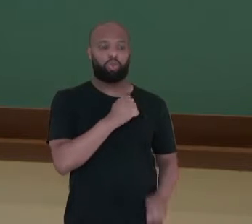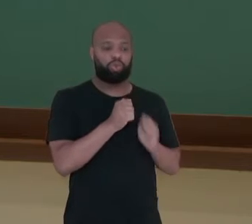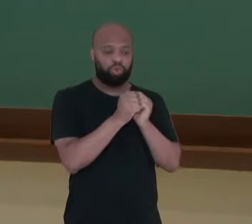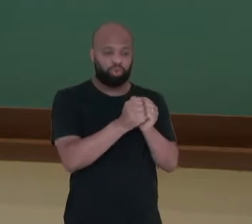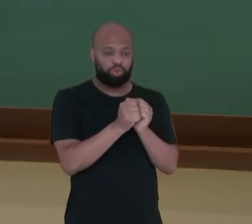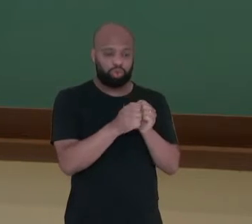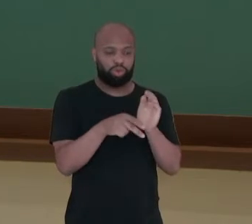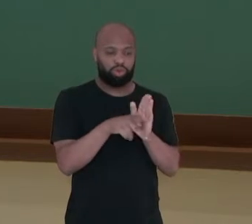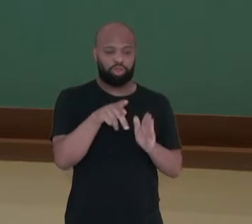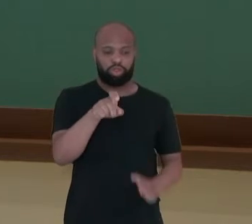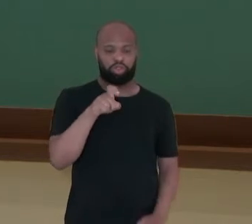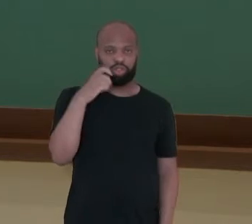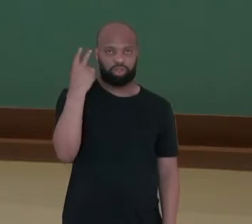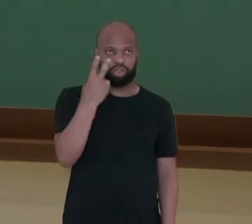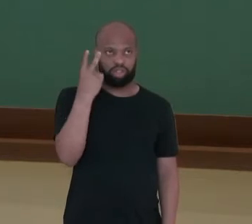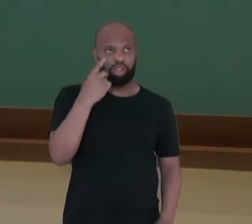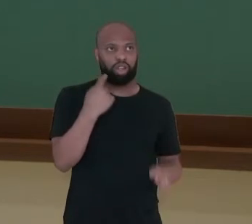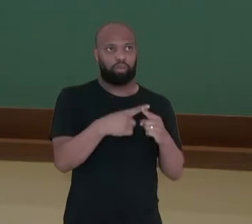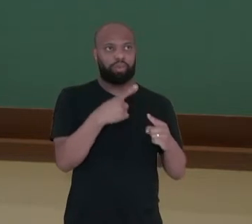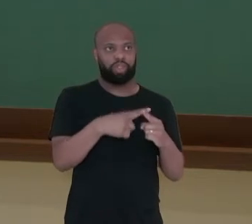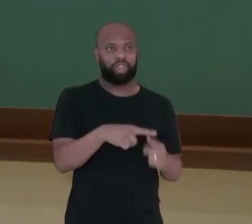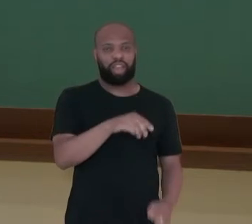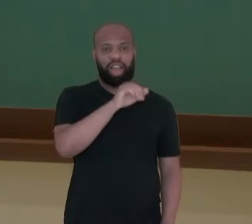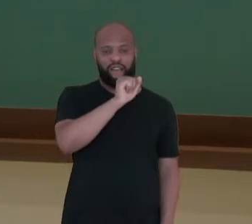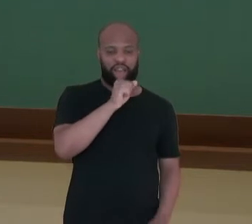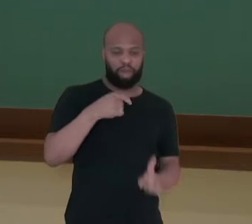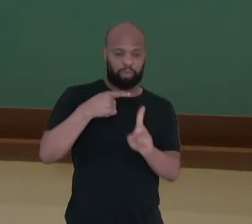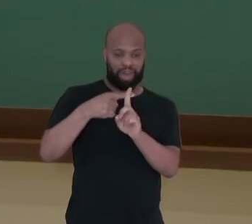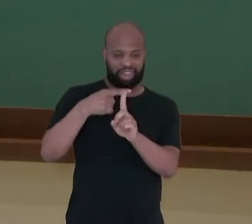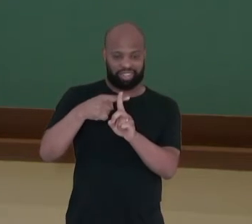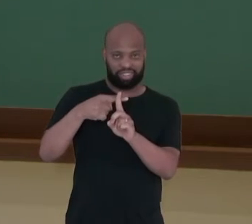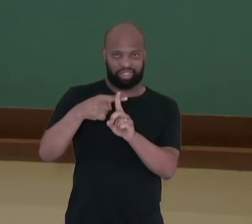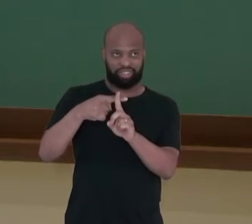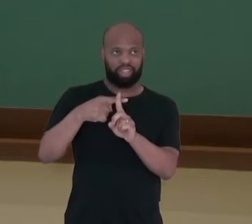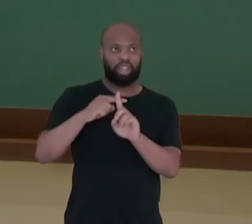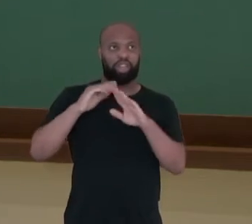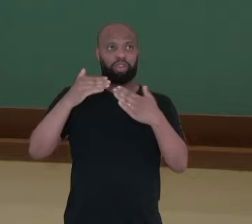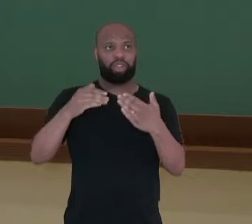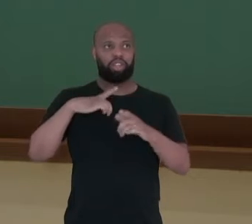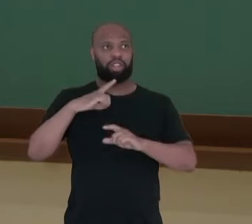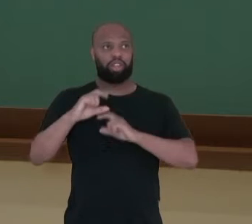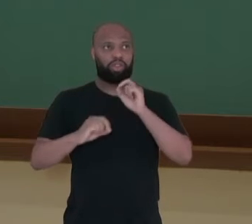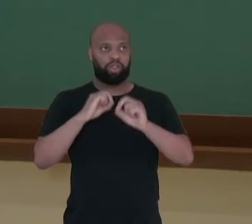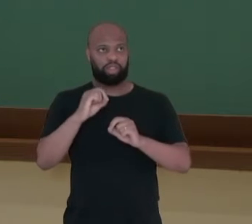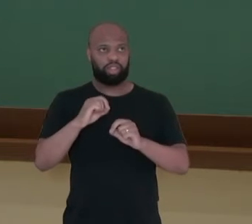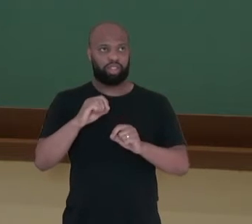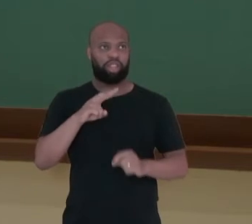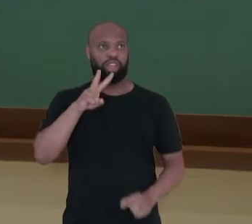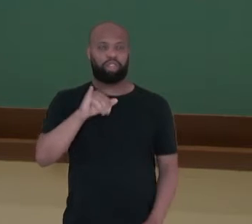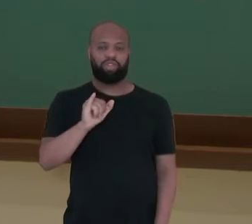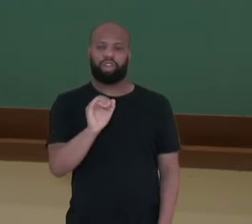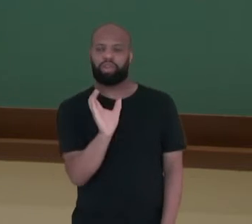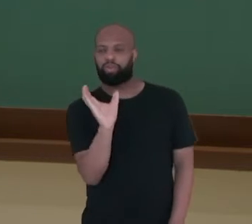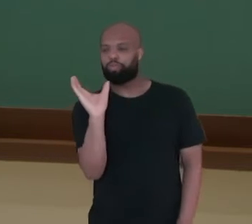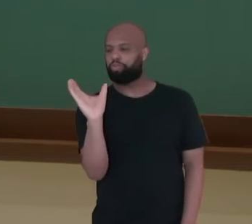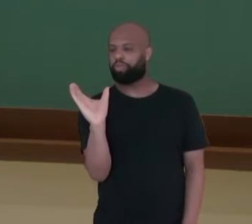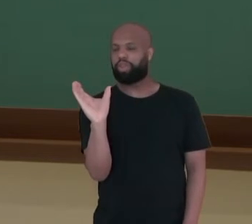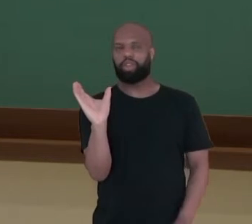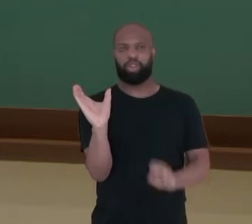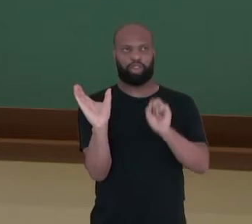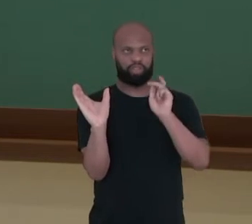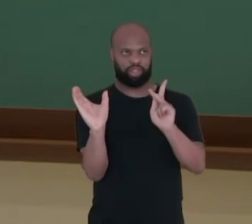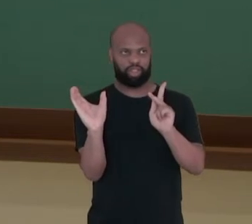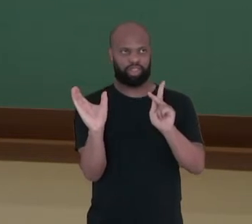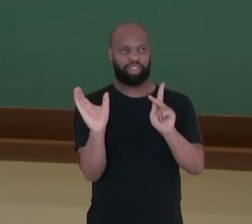quadrado. Quando o A é um valor positivo maior do que zero, a concavidade vai ficar voltada para cima.